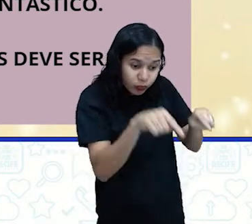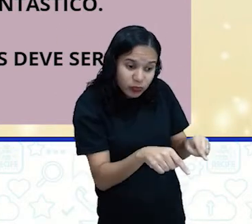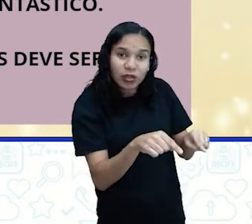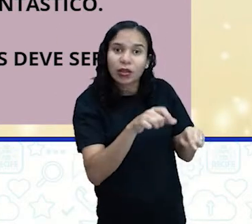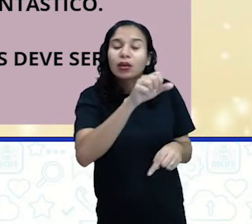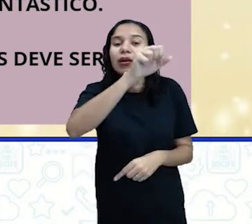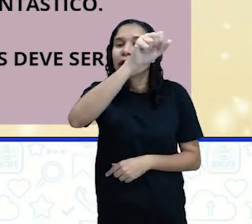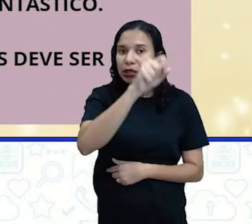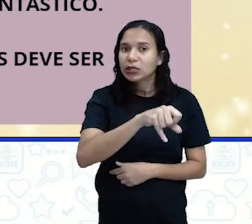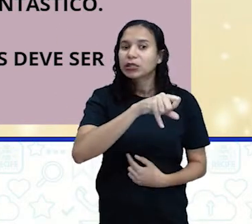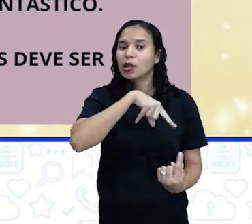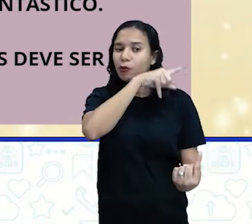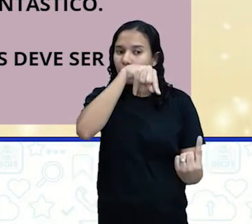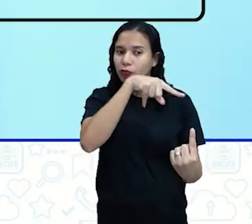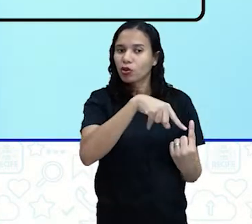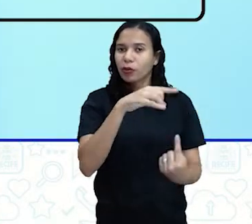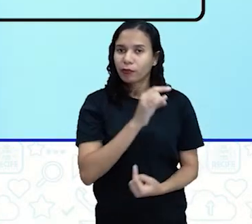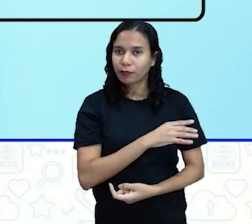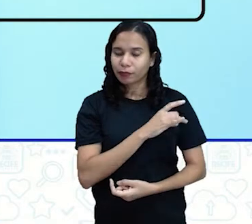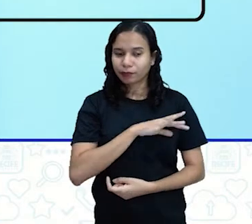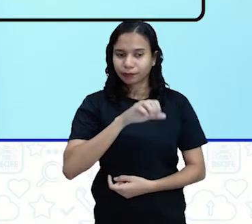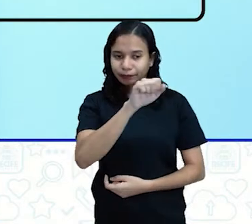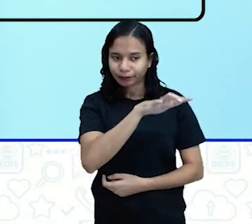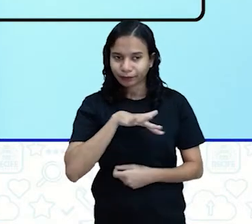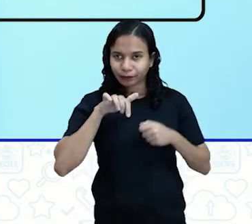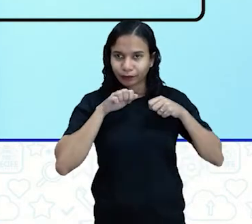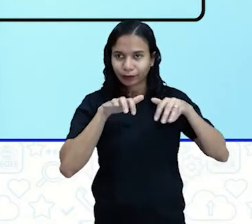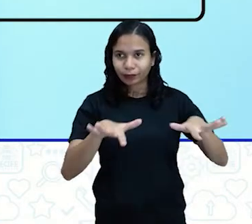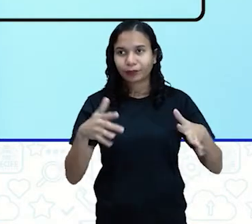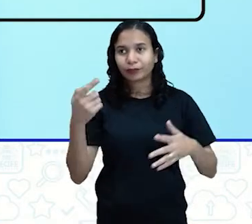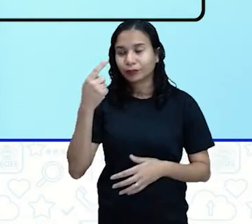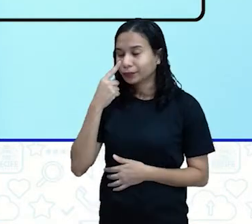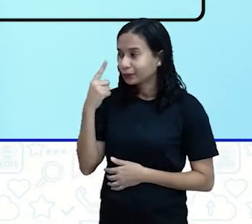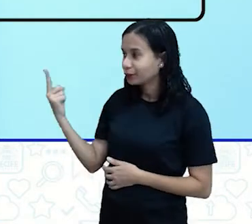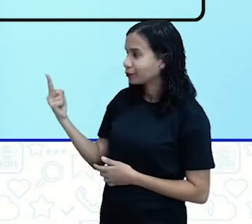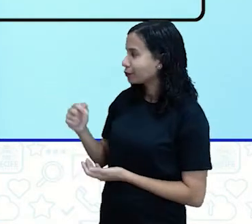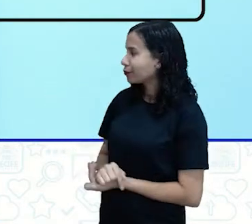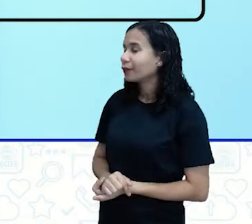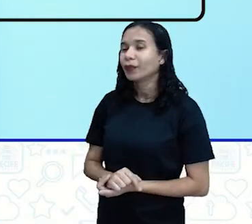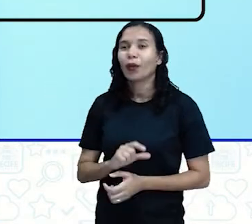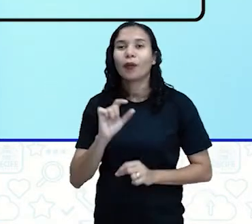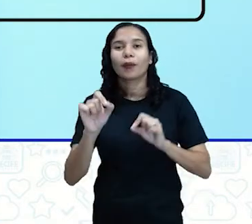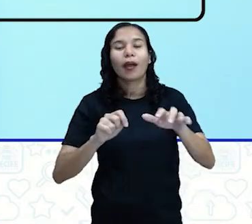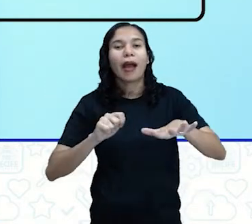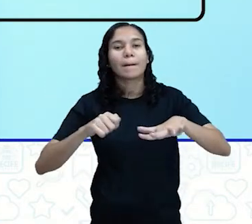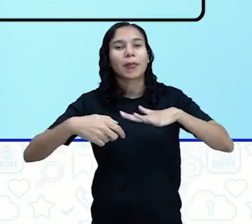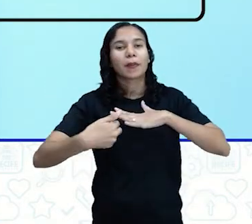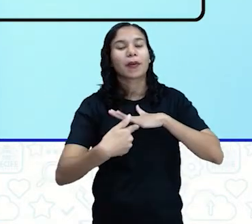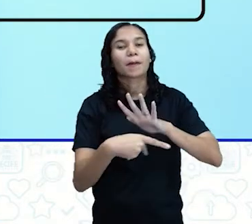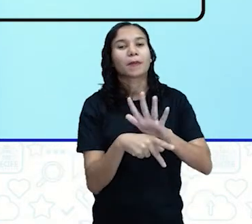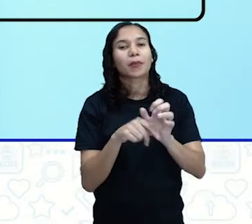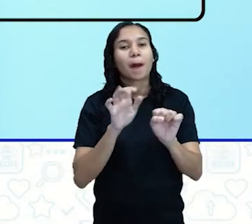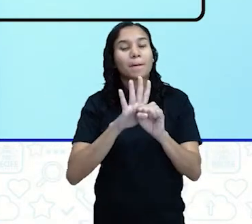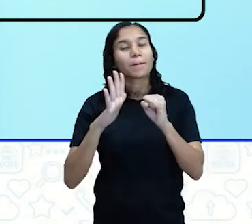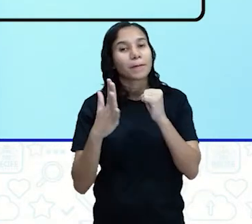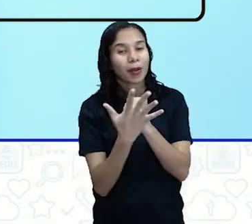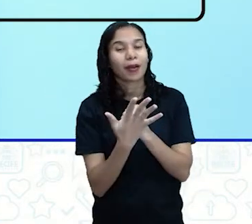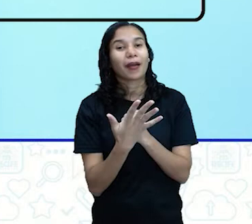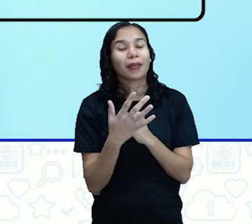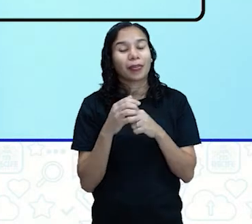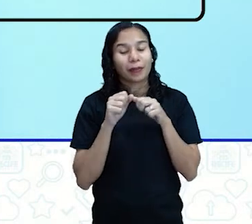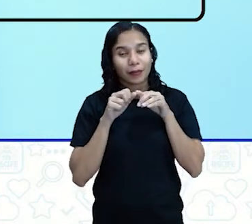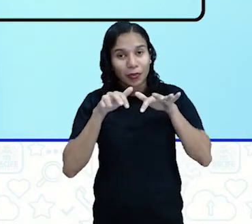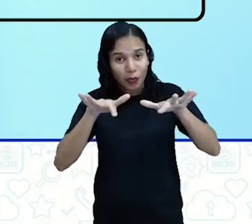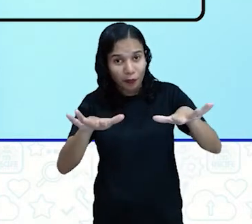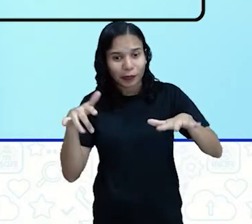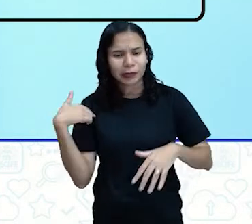teve sim essa intencionalidade. E aí eu trouxe para vocês aqui umas fake news da pandemia, para que a gente comece,